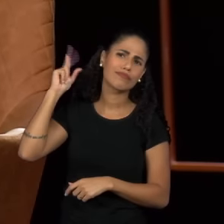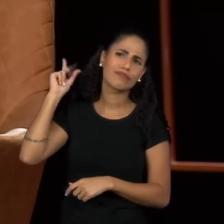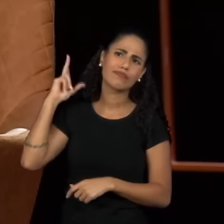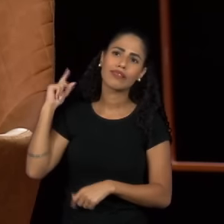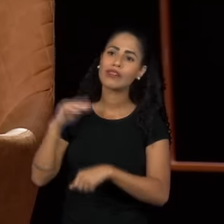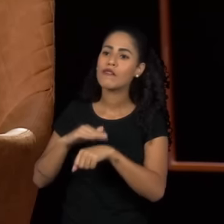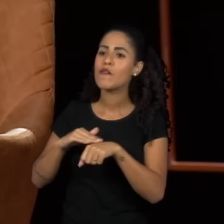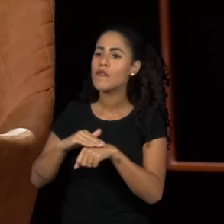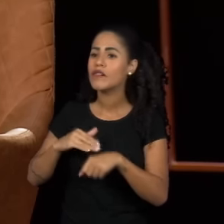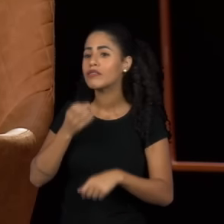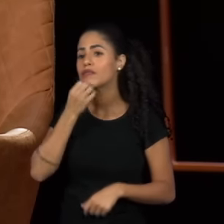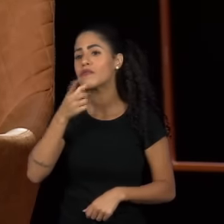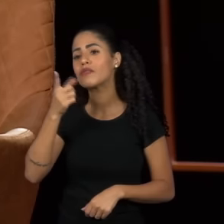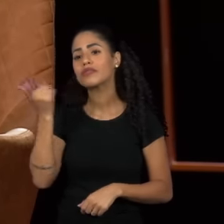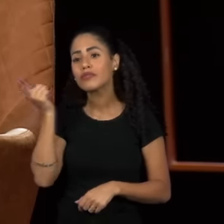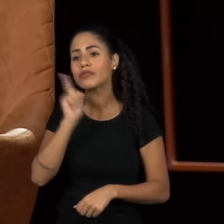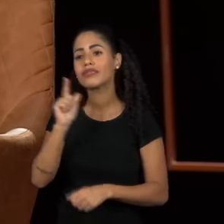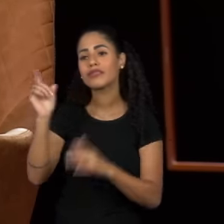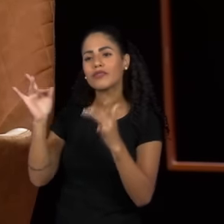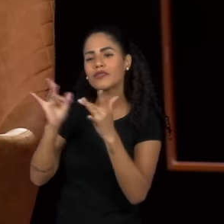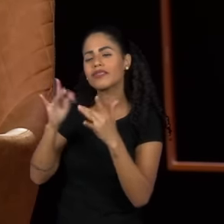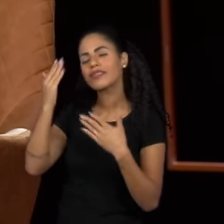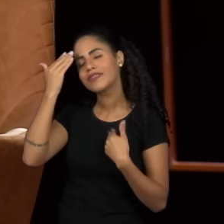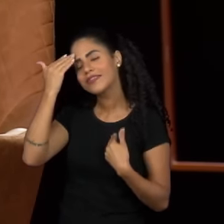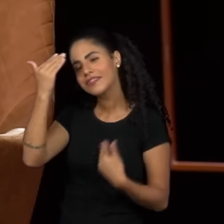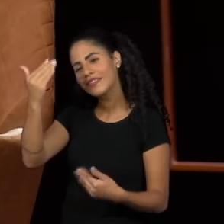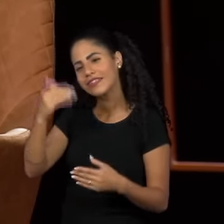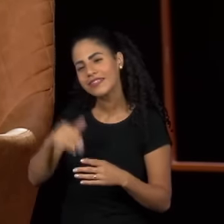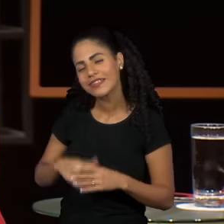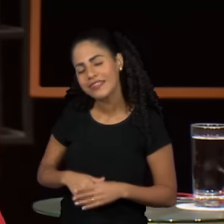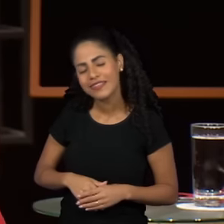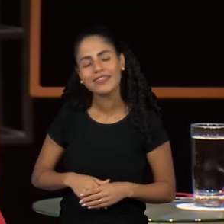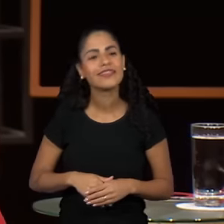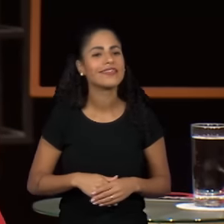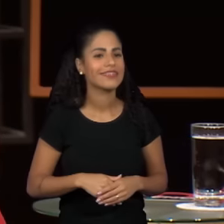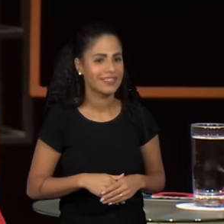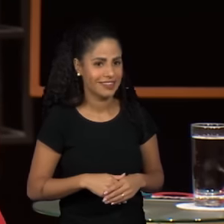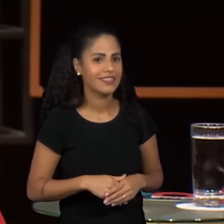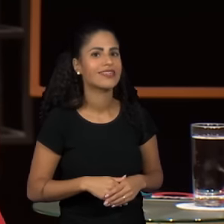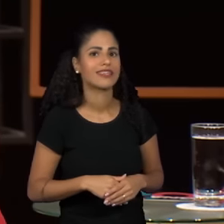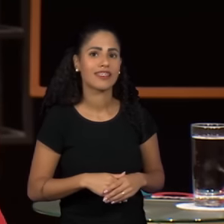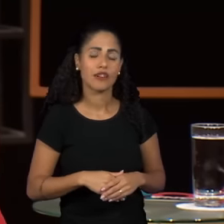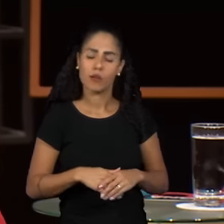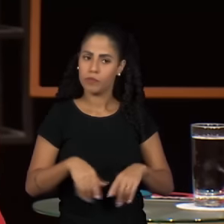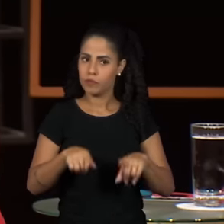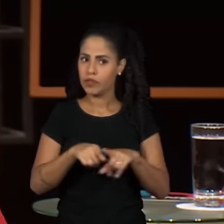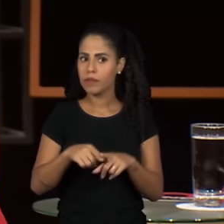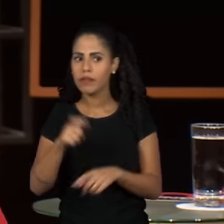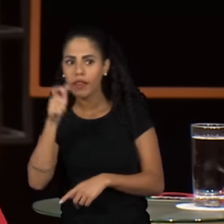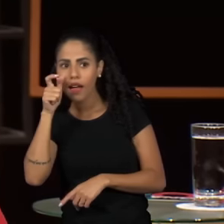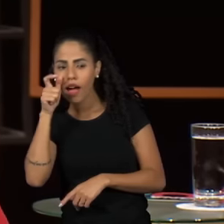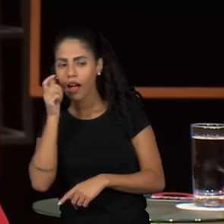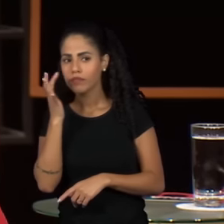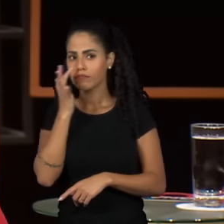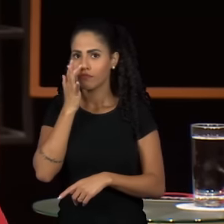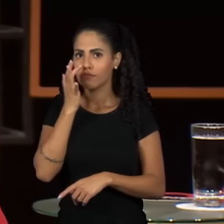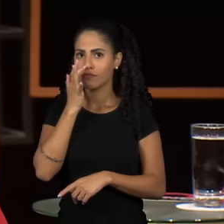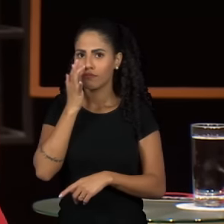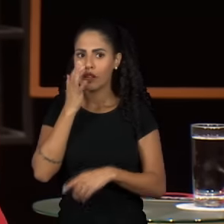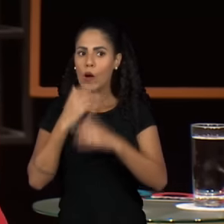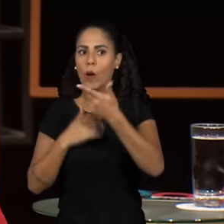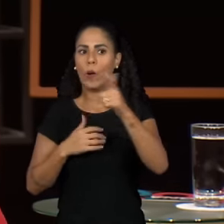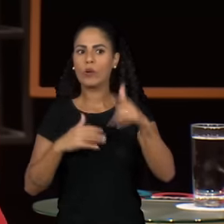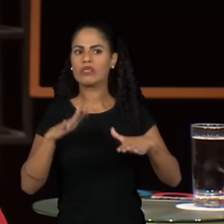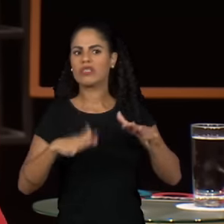Que bom que vocês falaram com ele. Muito obrigado. Agora, o Gerald Thomas é um diretor admirado por uns e nem tanto